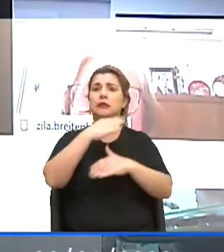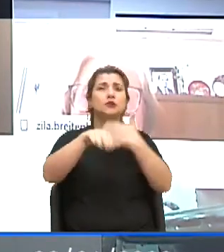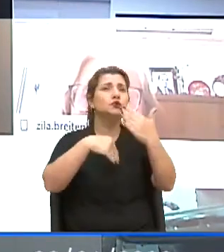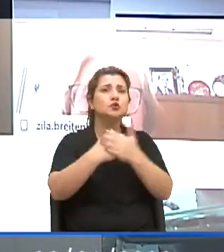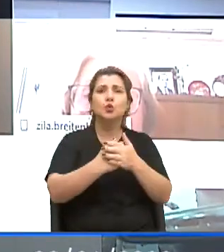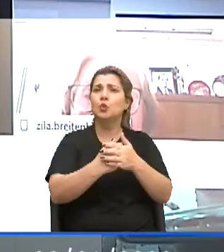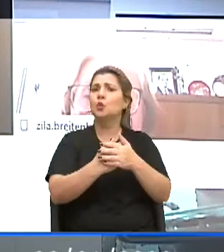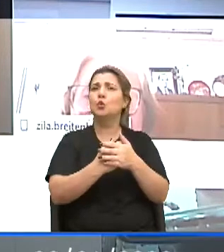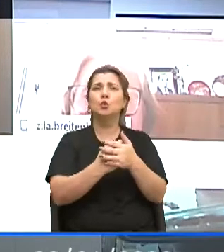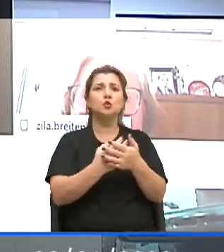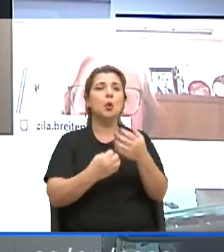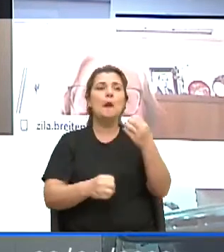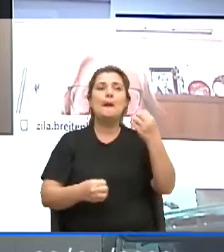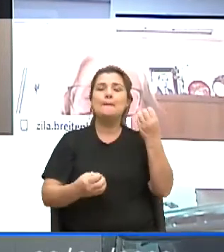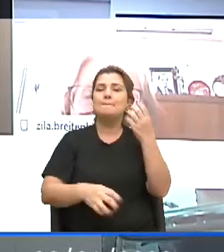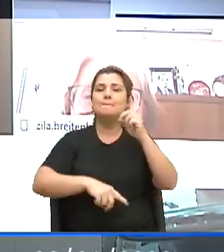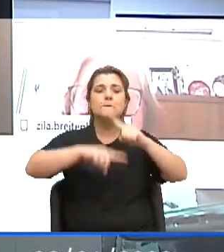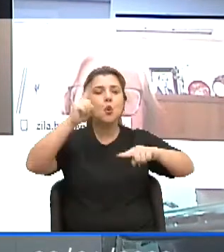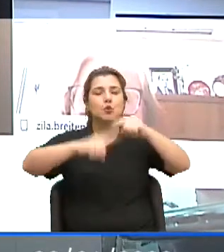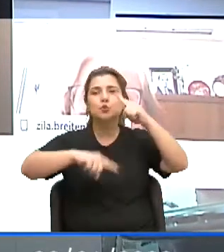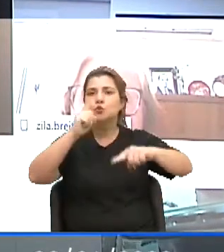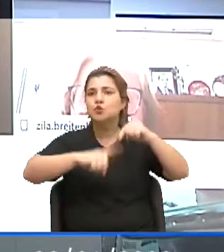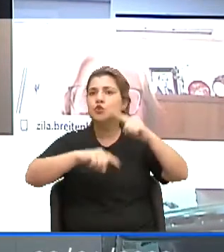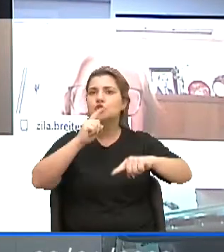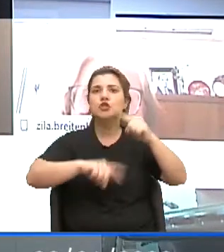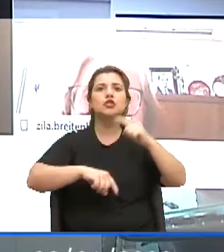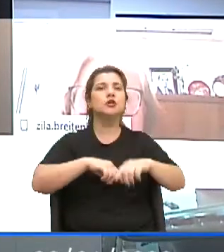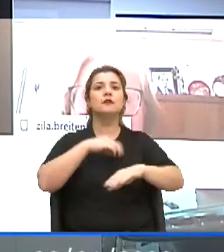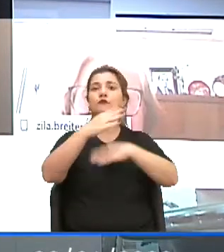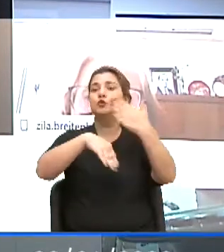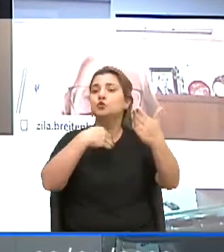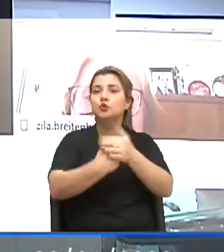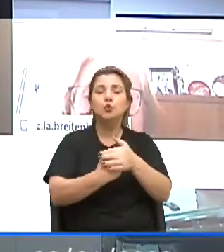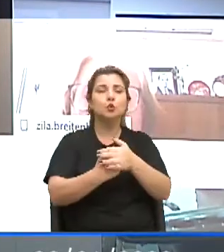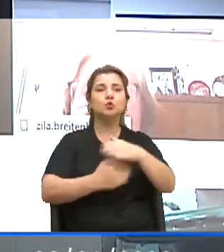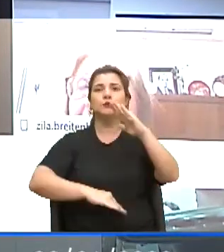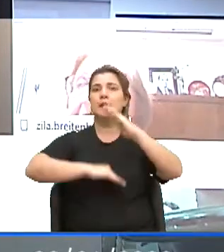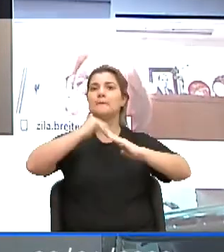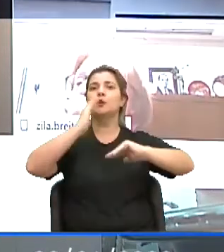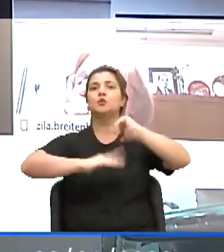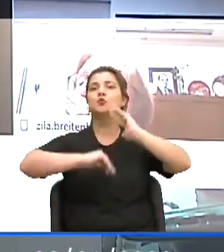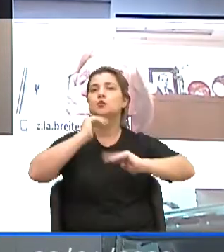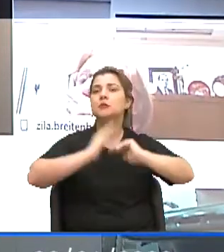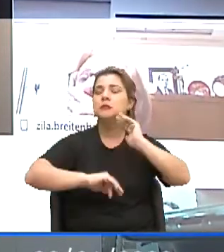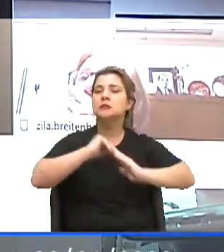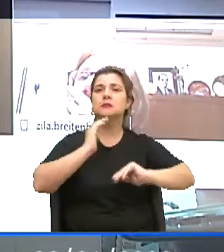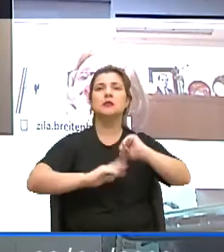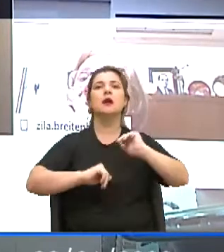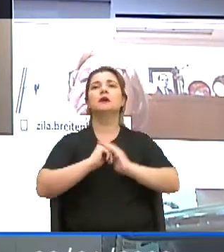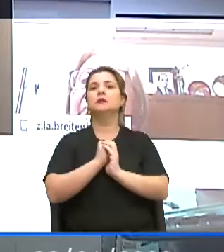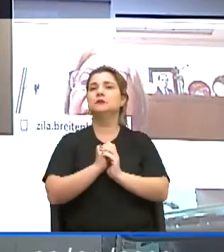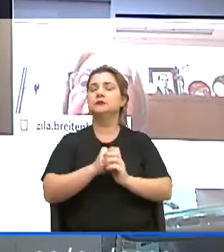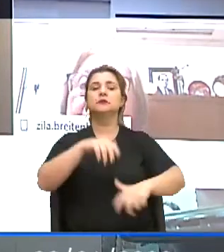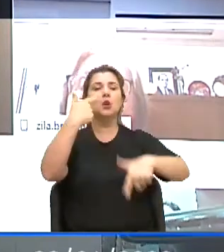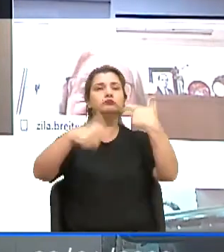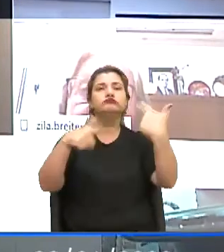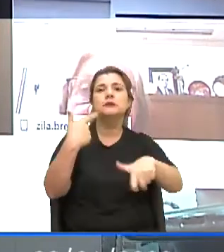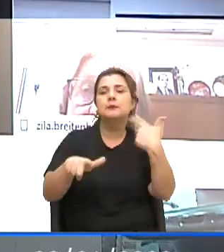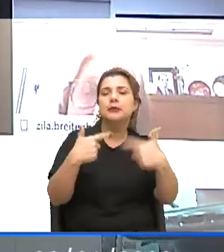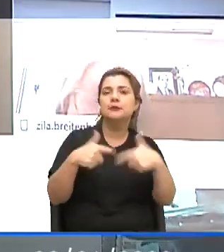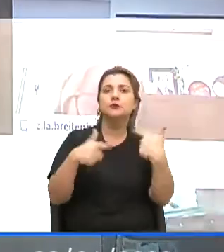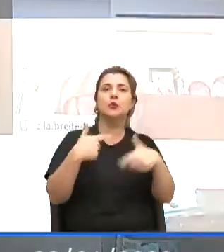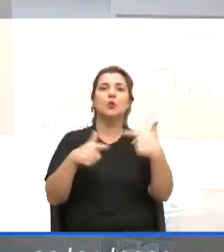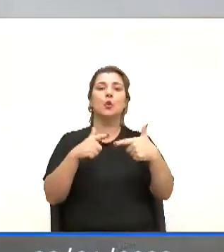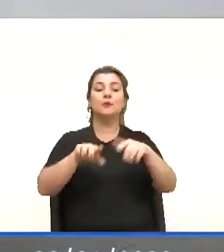ramo da alimentação, ela está toda produtiva. Todos os trabalhadores estão na linha de produção, né? Só não está na linha de produção aqueles trabalhadores